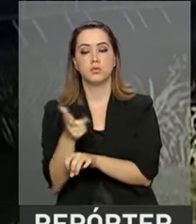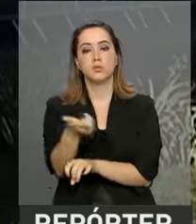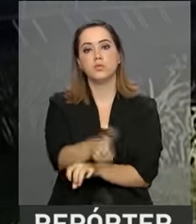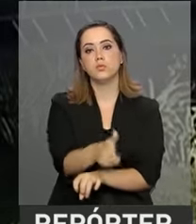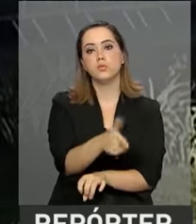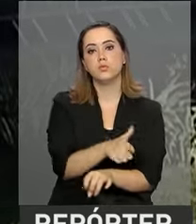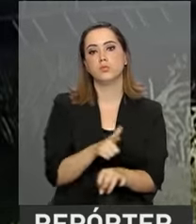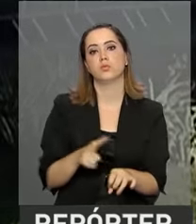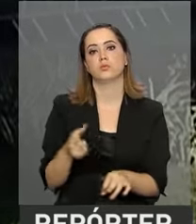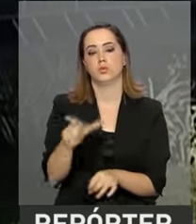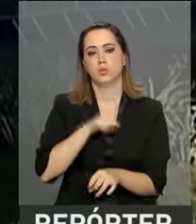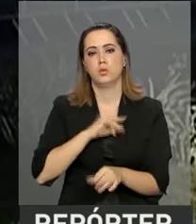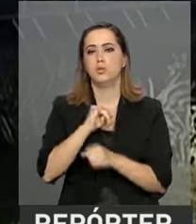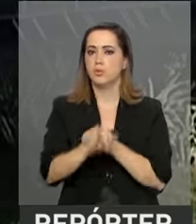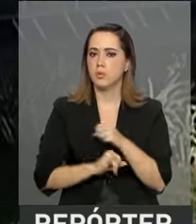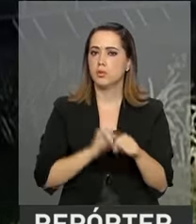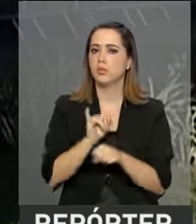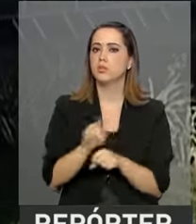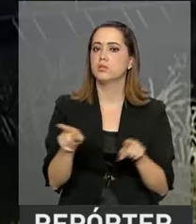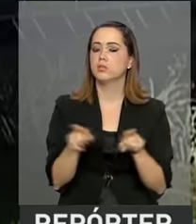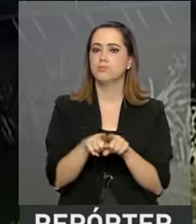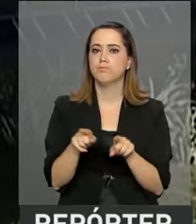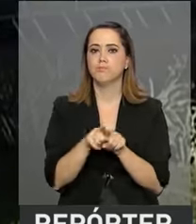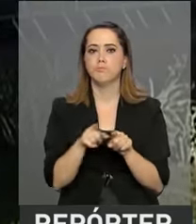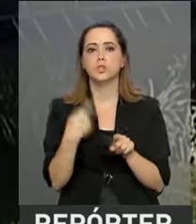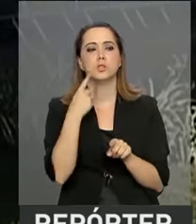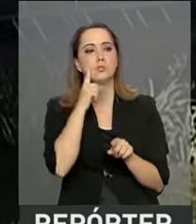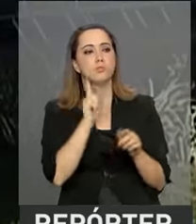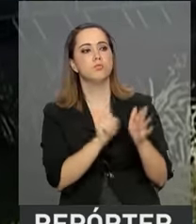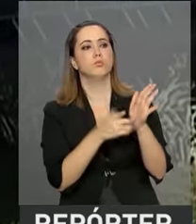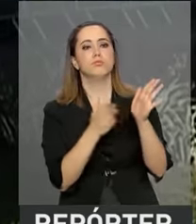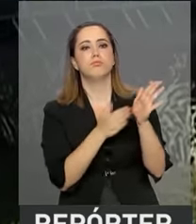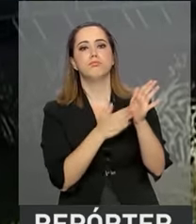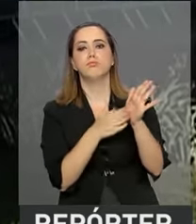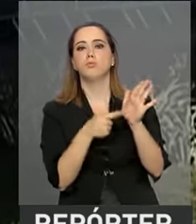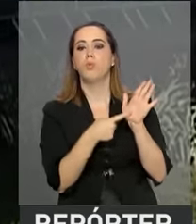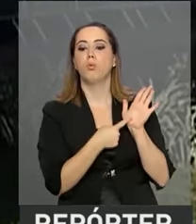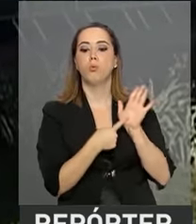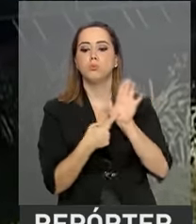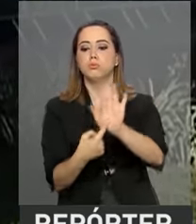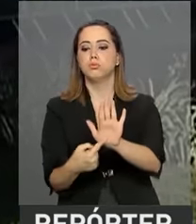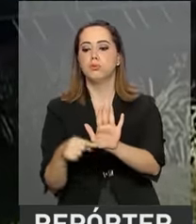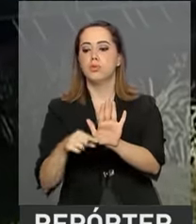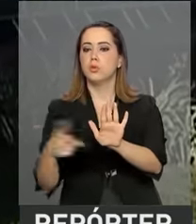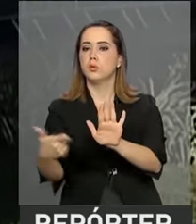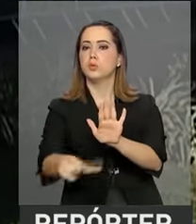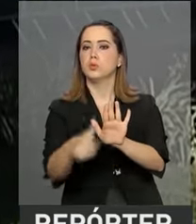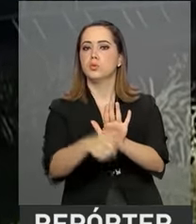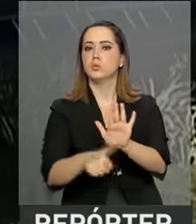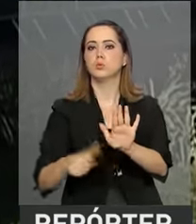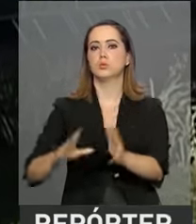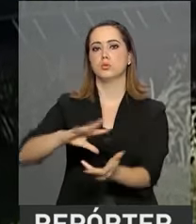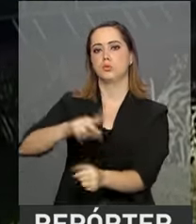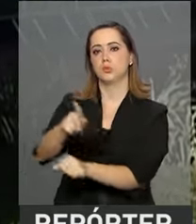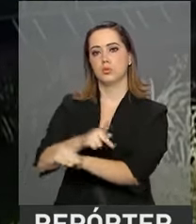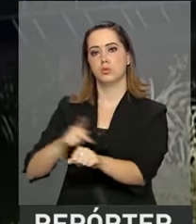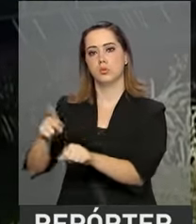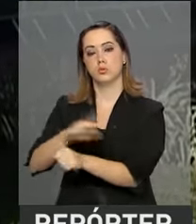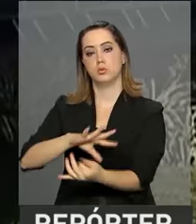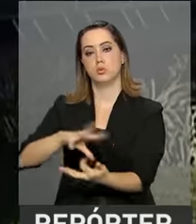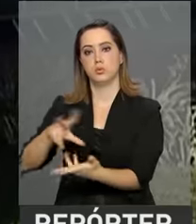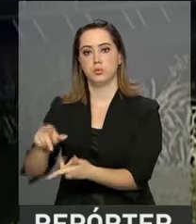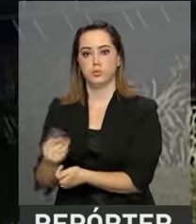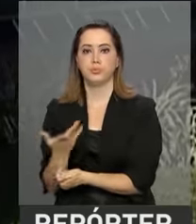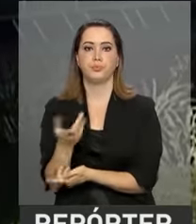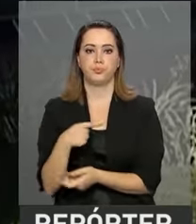também vai estar disponível na internet e a ideia é dar visibilidade aos produtos brasileiros para o mercado estrangeiro, principalmente os produtos das nossas